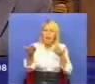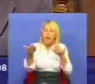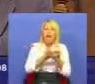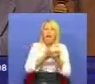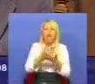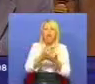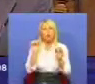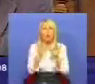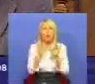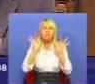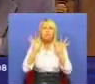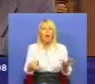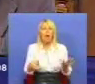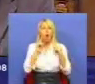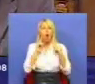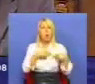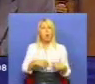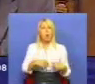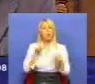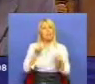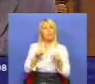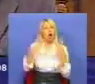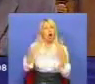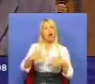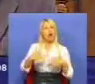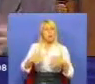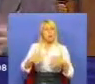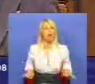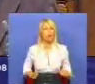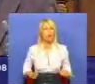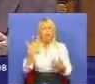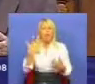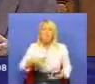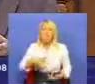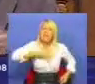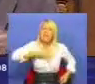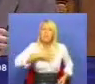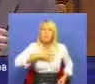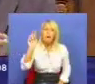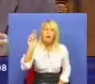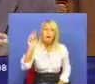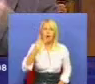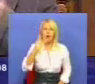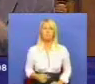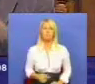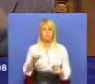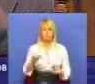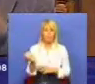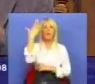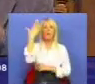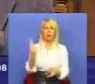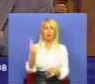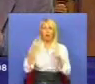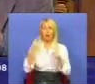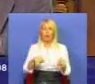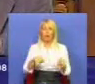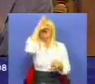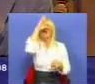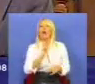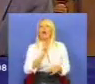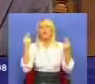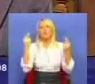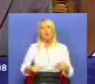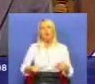deste orçamento, o que eu pretendia que nos explicasse é simplesmente duas coisas. Primeiro, porquê é que este Governo só